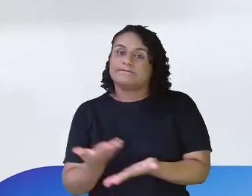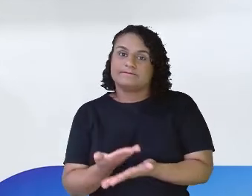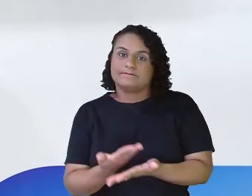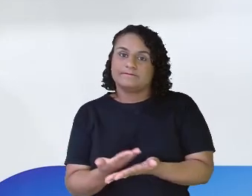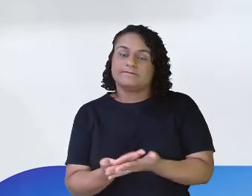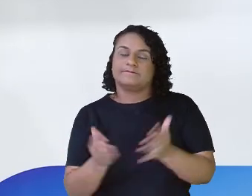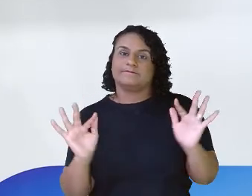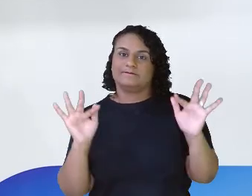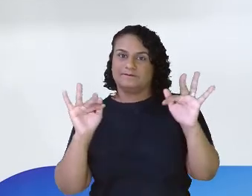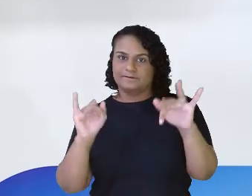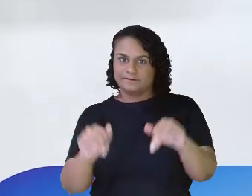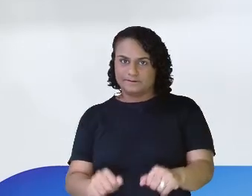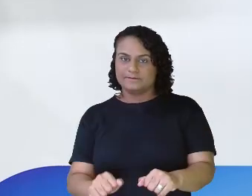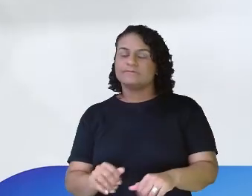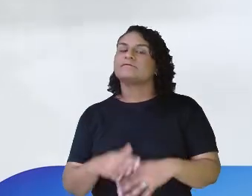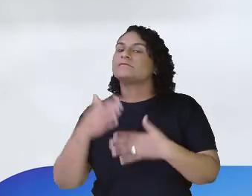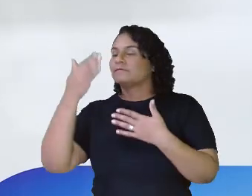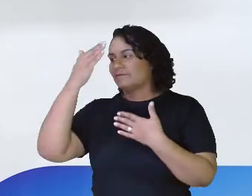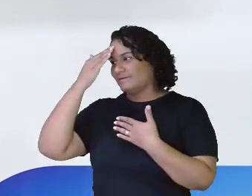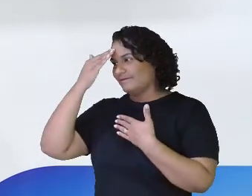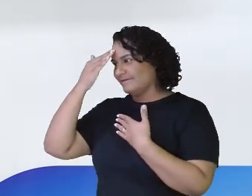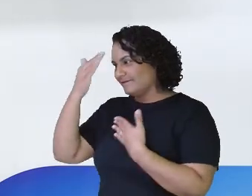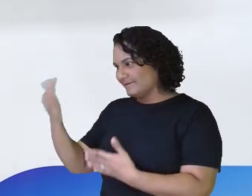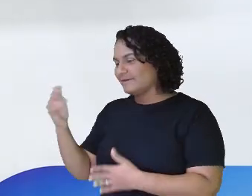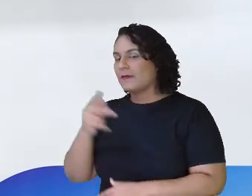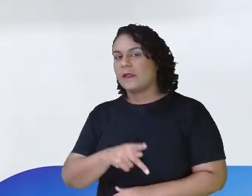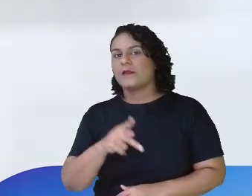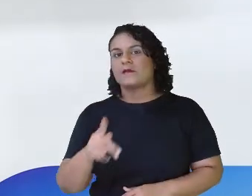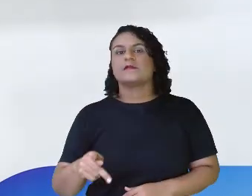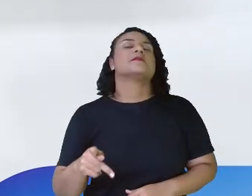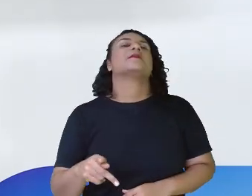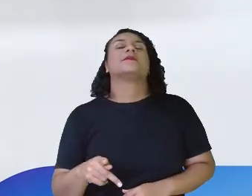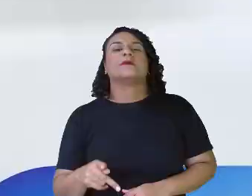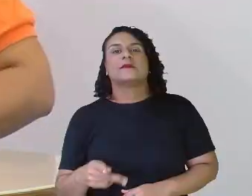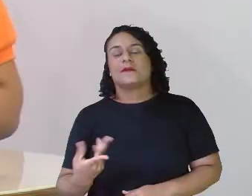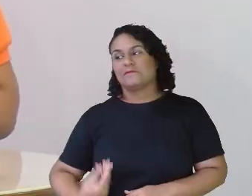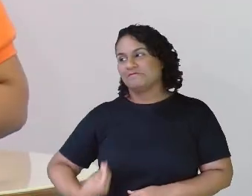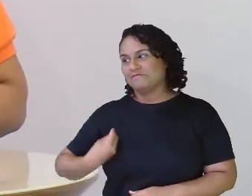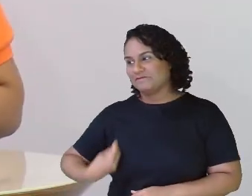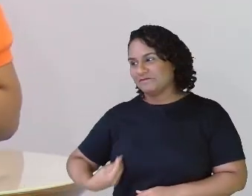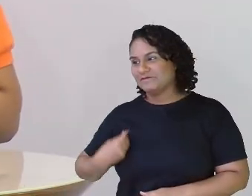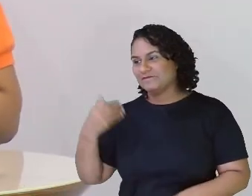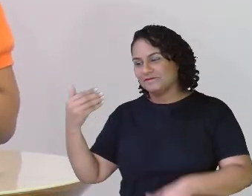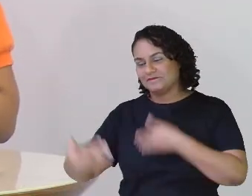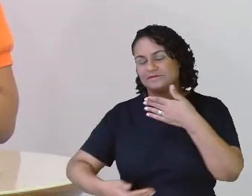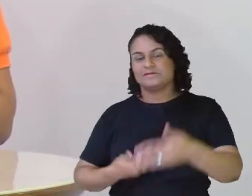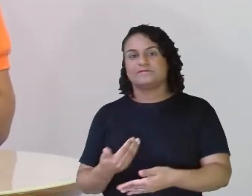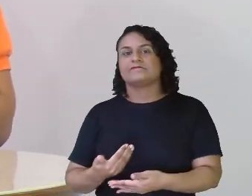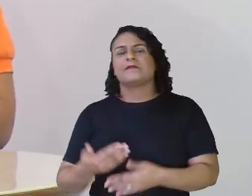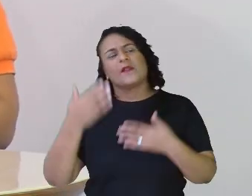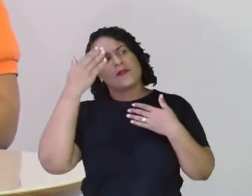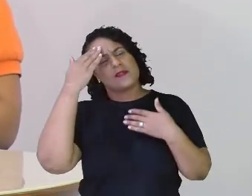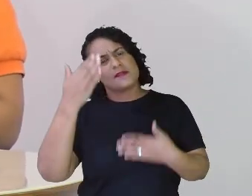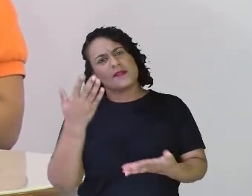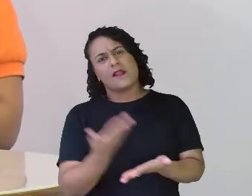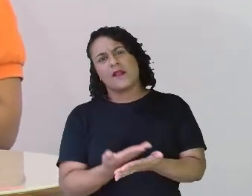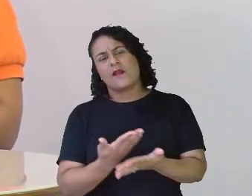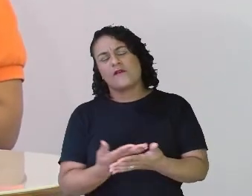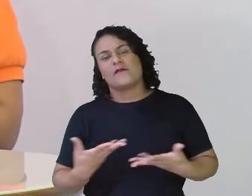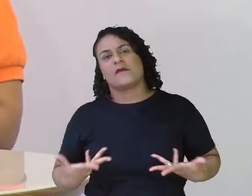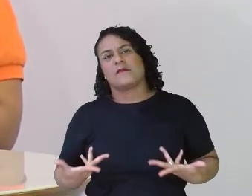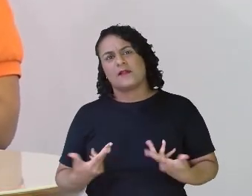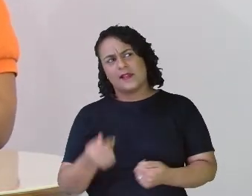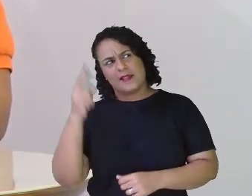vai chegando ao fim. Eu já vou agradecendo a professora Abigail. Eu que agradeço, a aula foi excelente. Que bom que eu lembrei do Favo,